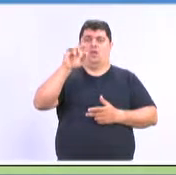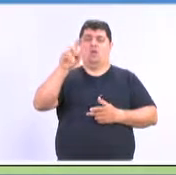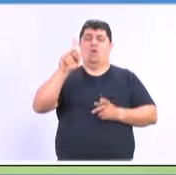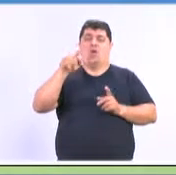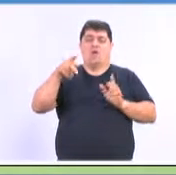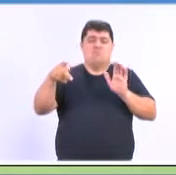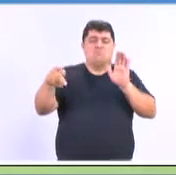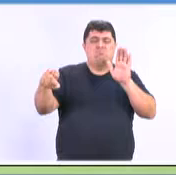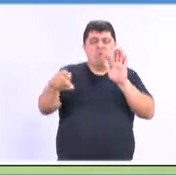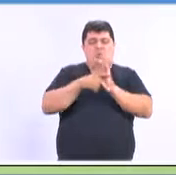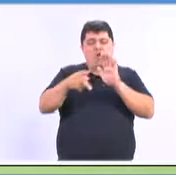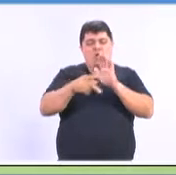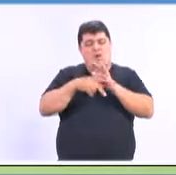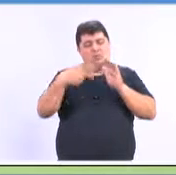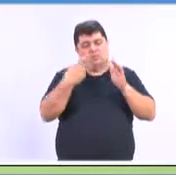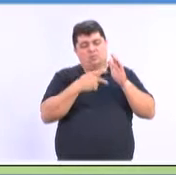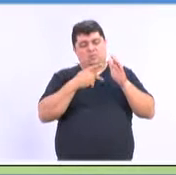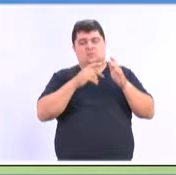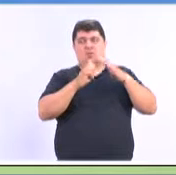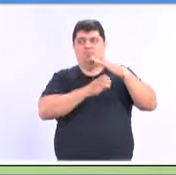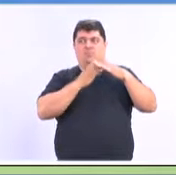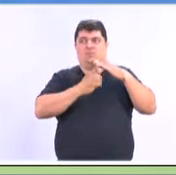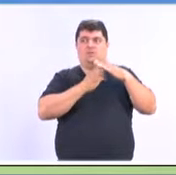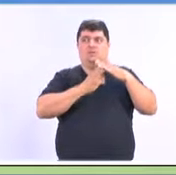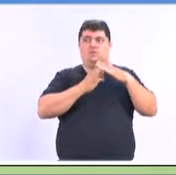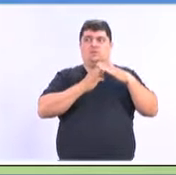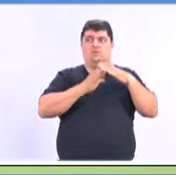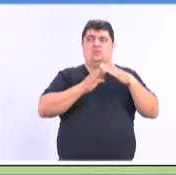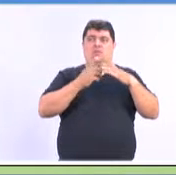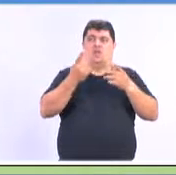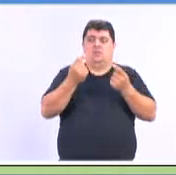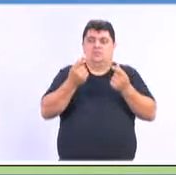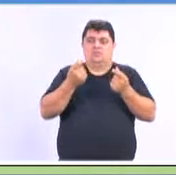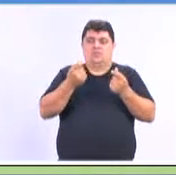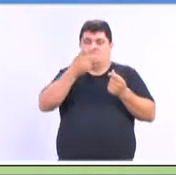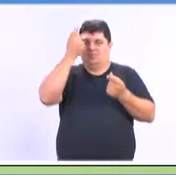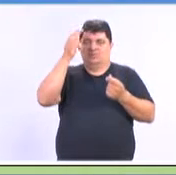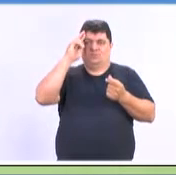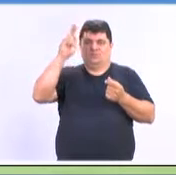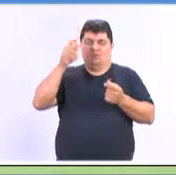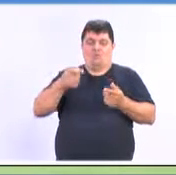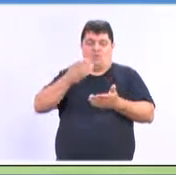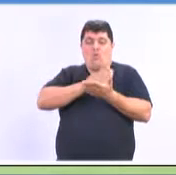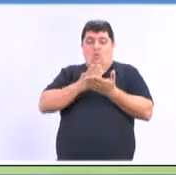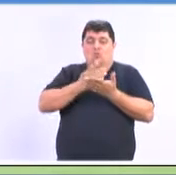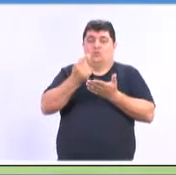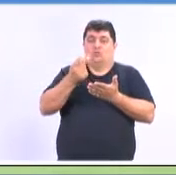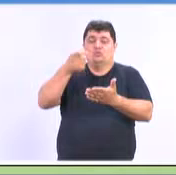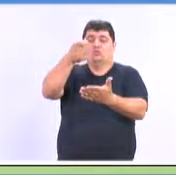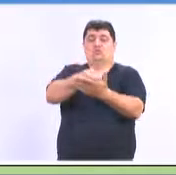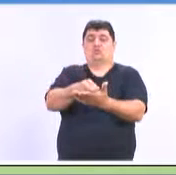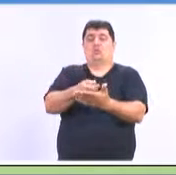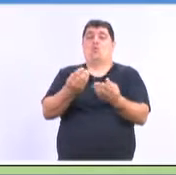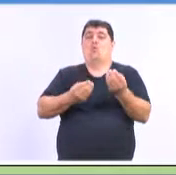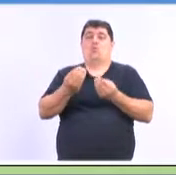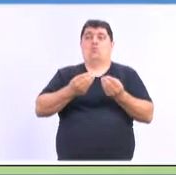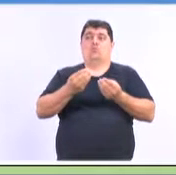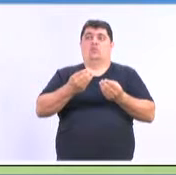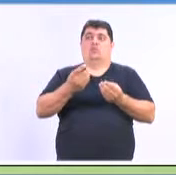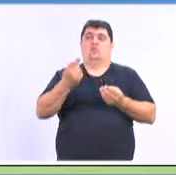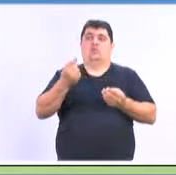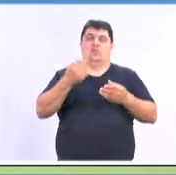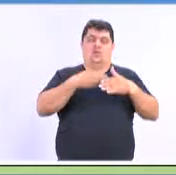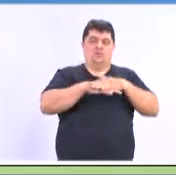os sócios, né? O capital social é o que os sócios colocou na empresa, né? Tenho as minhas reservas, que são parte do meu lucro que eu guardo,